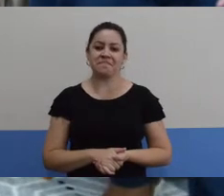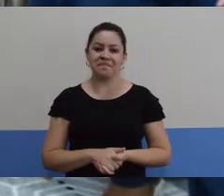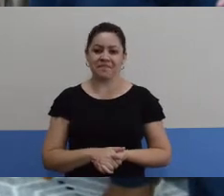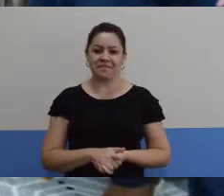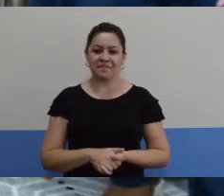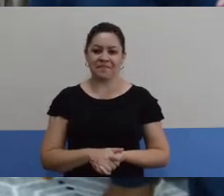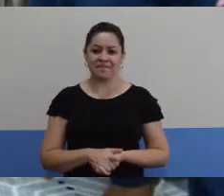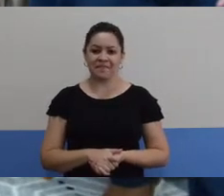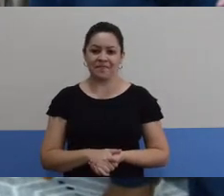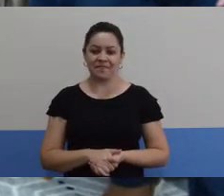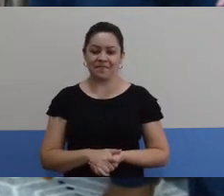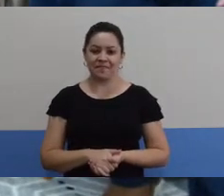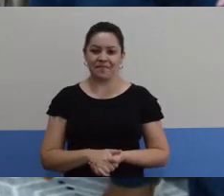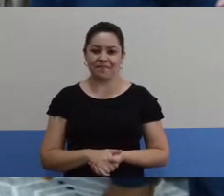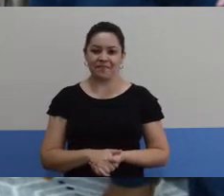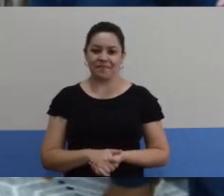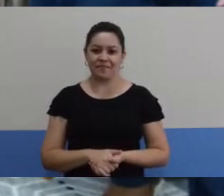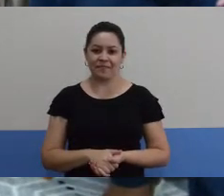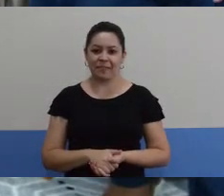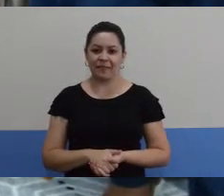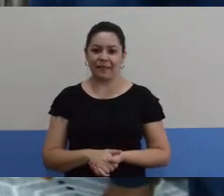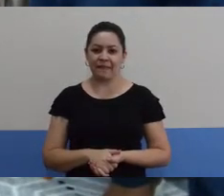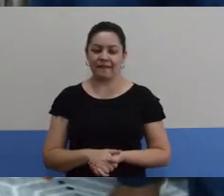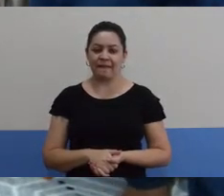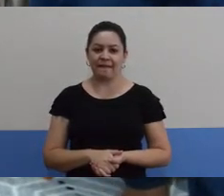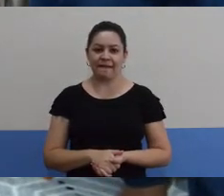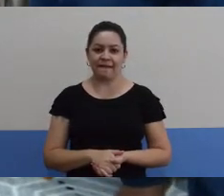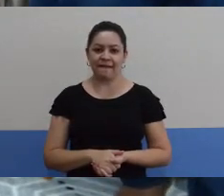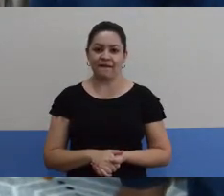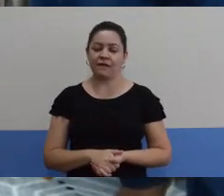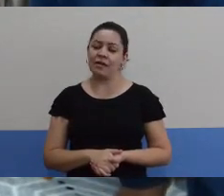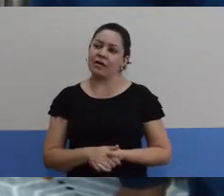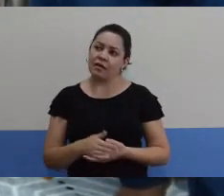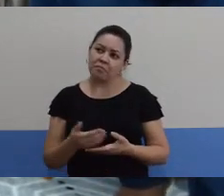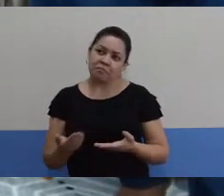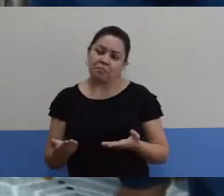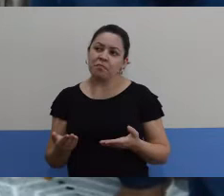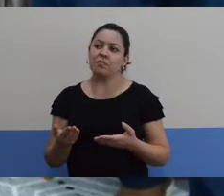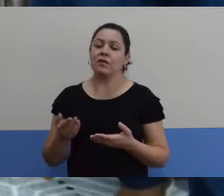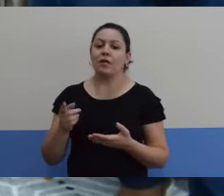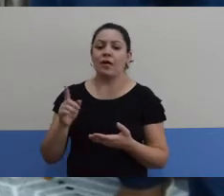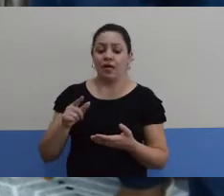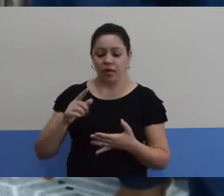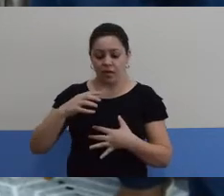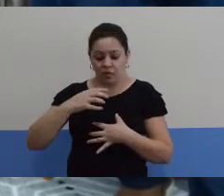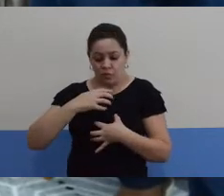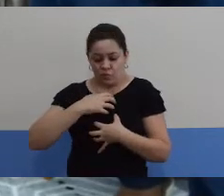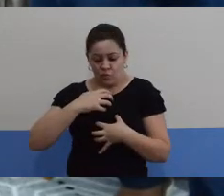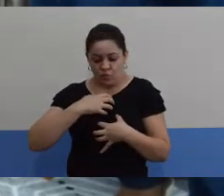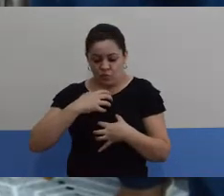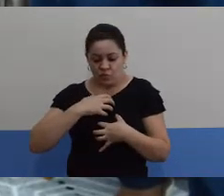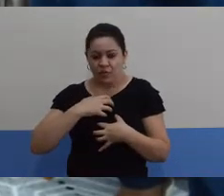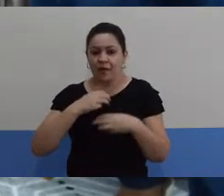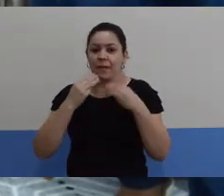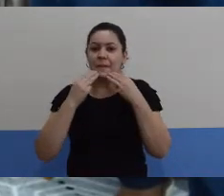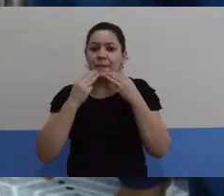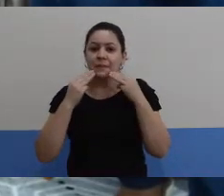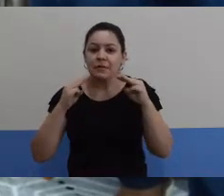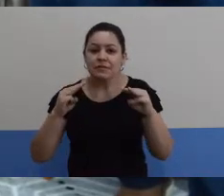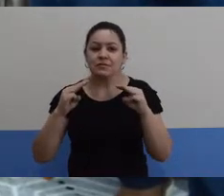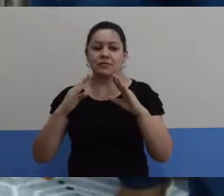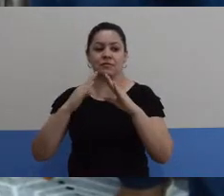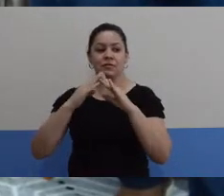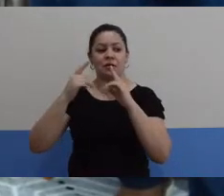A sinodalidade é, portanto, um estilo e é a missão da igreja que exige que